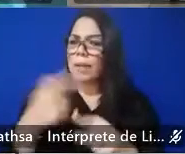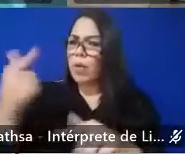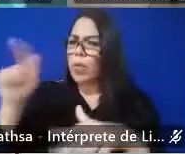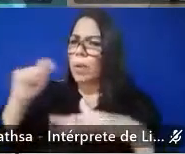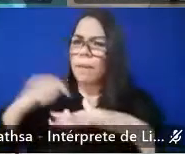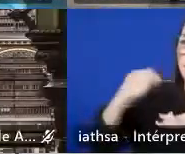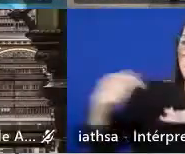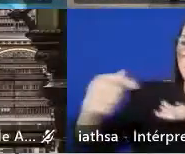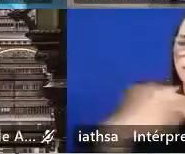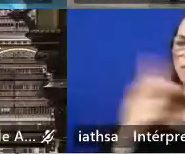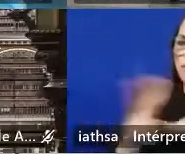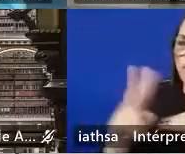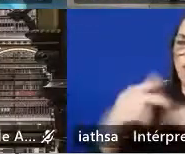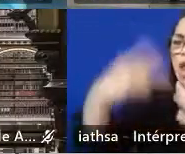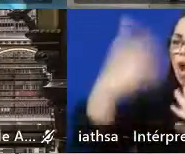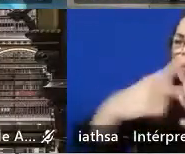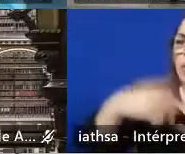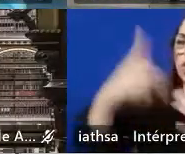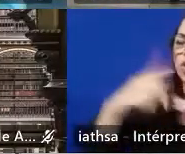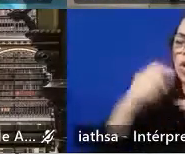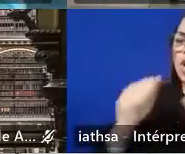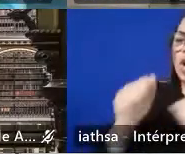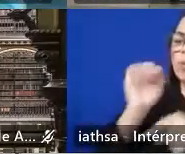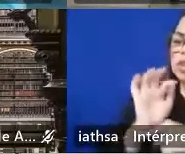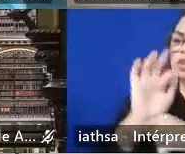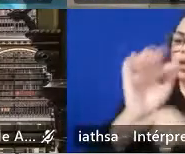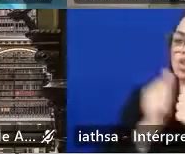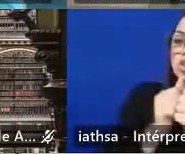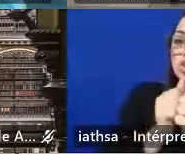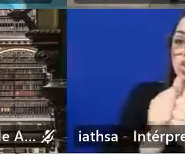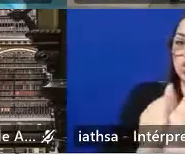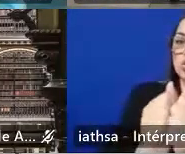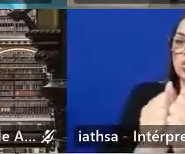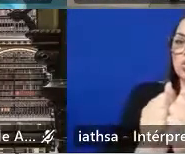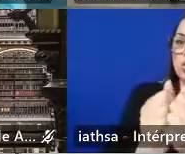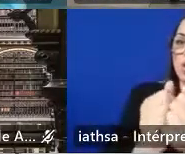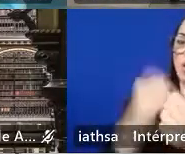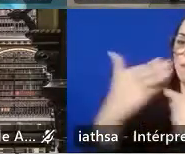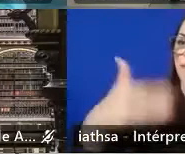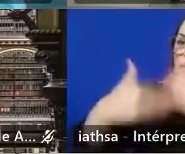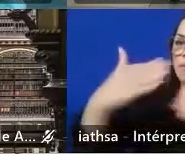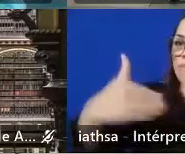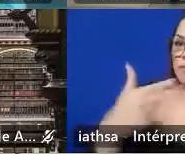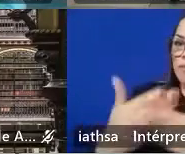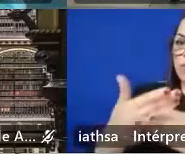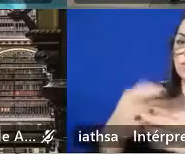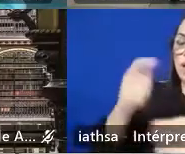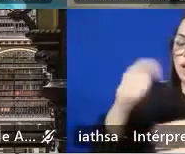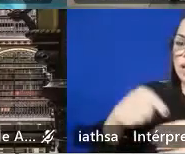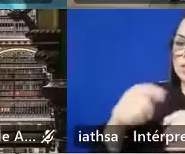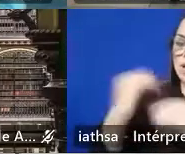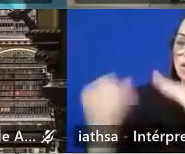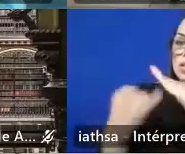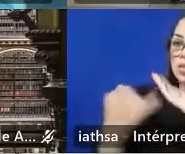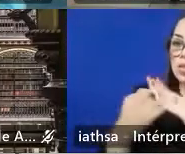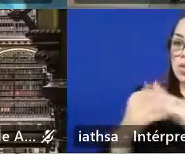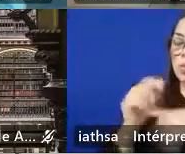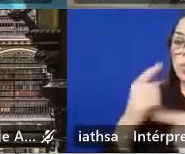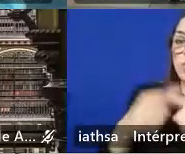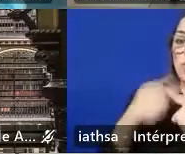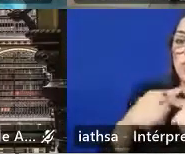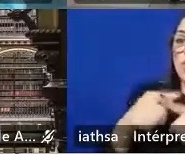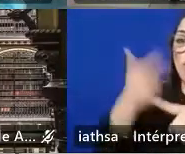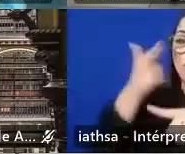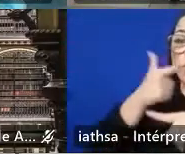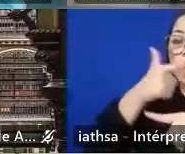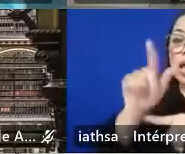que podemos implementar junto para fortalecimento da instituição e quem ganha com isso no